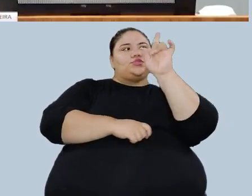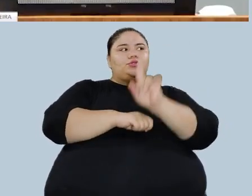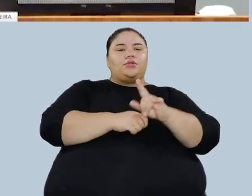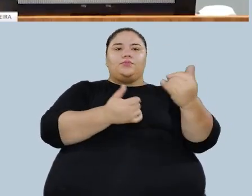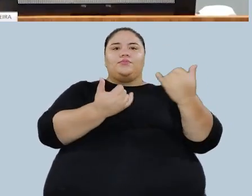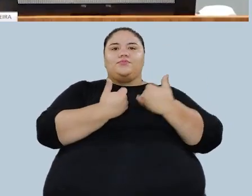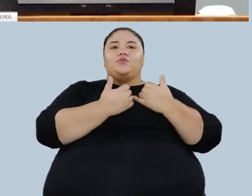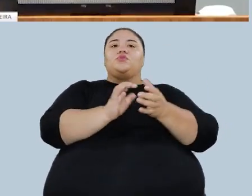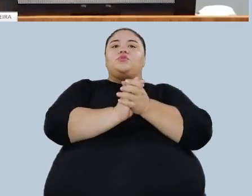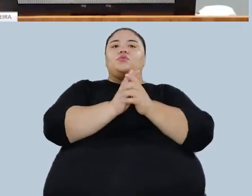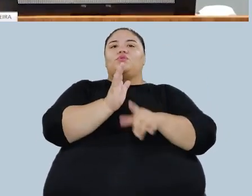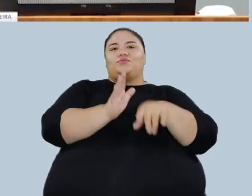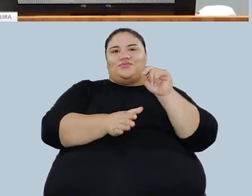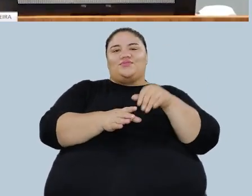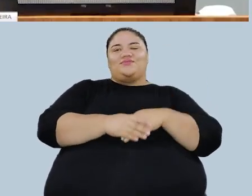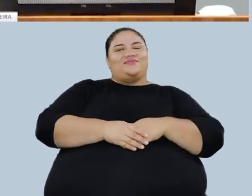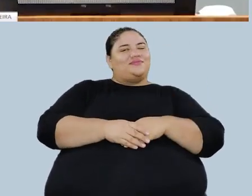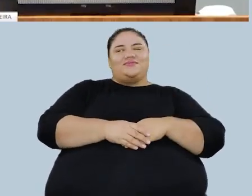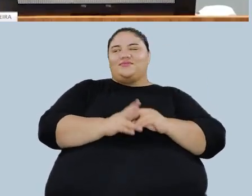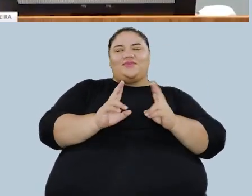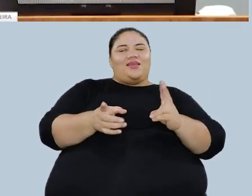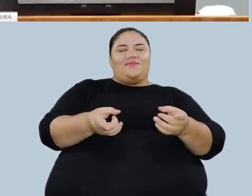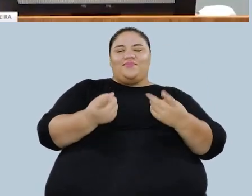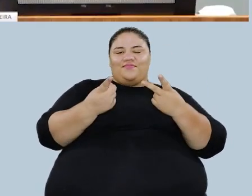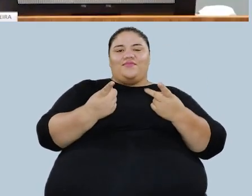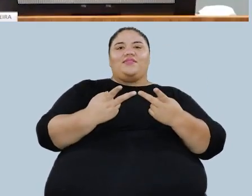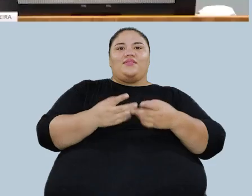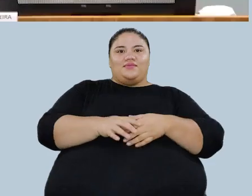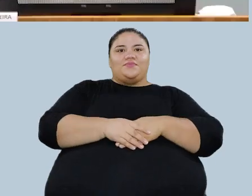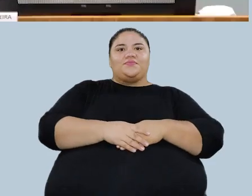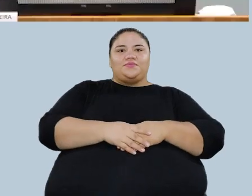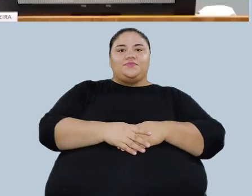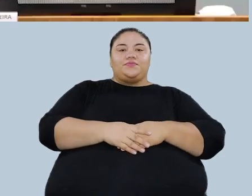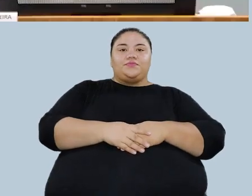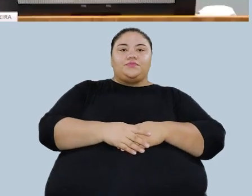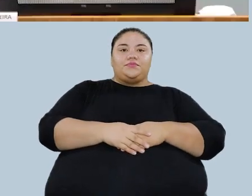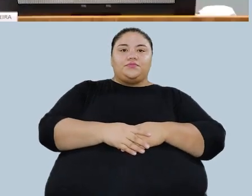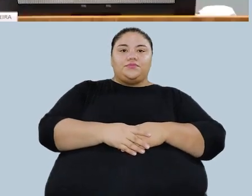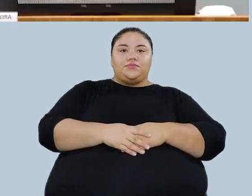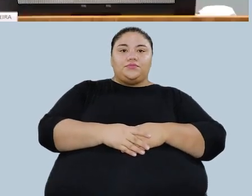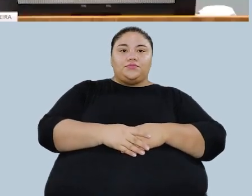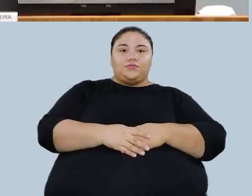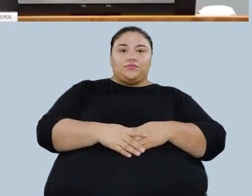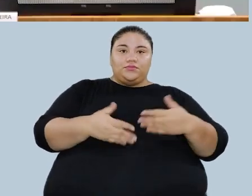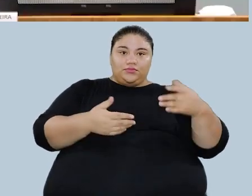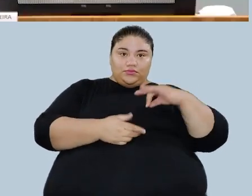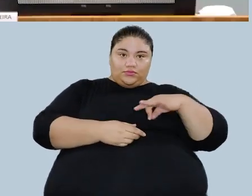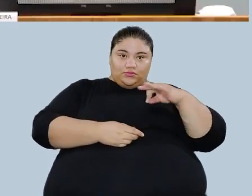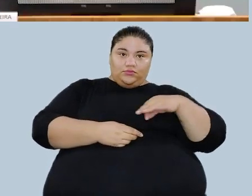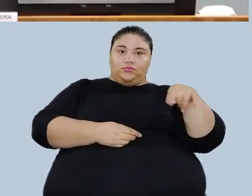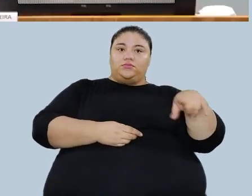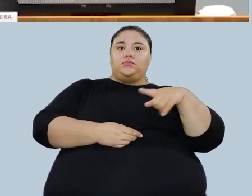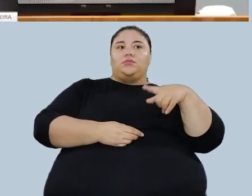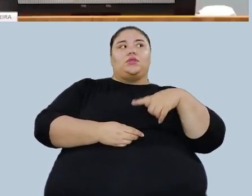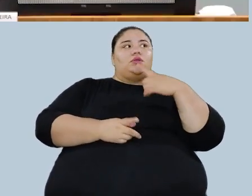não ter me oferecido um consórcio de qualquer coisa. Então, deve ser bem remunerada essa